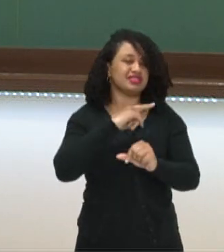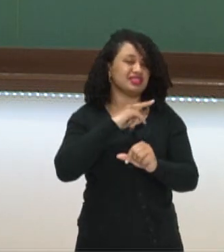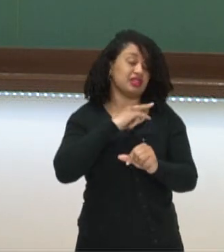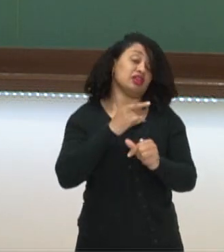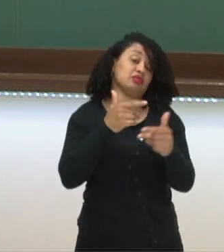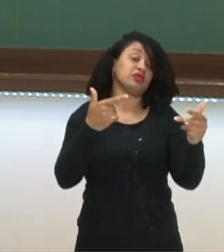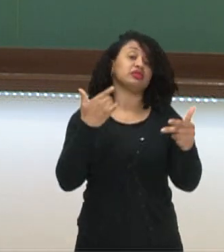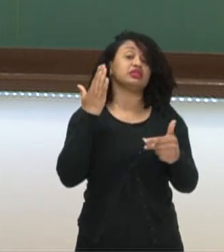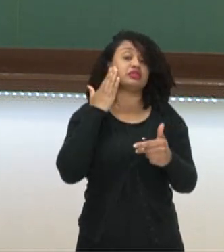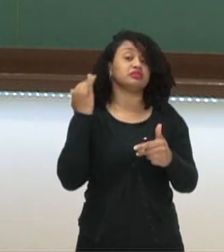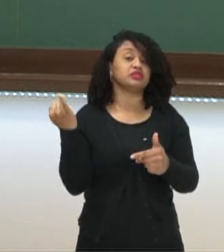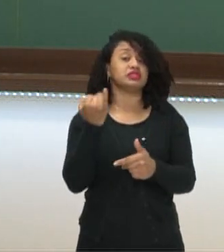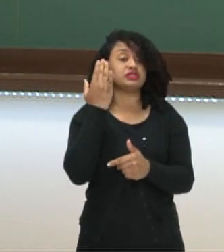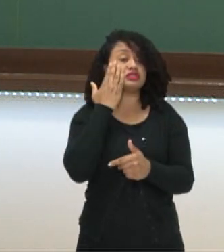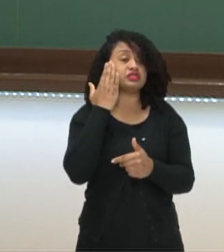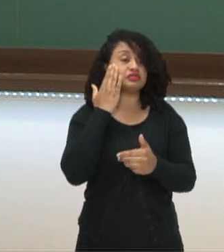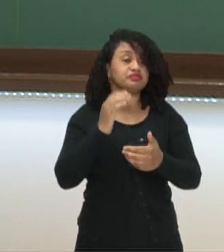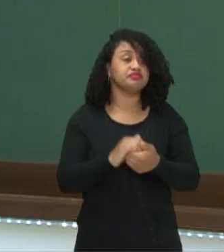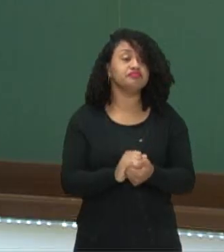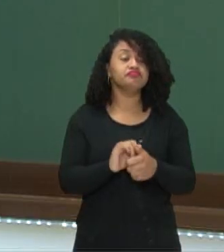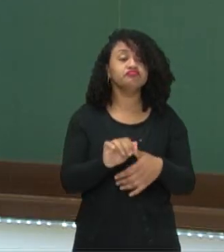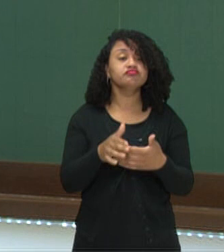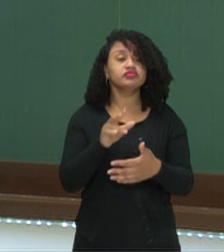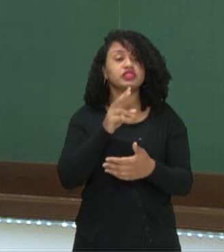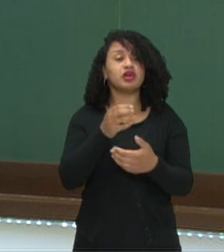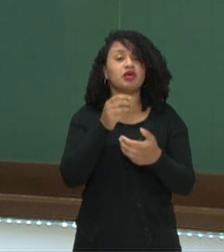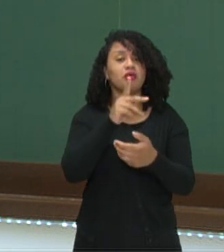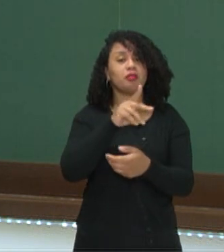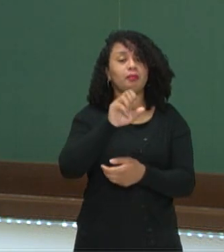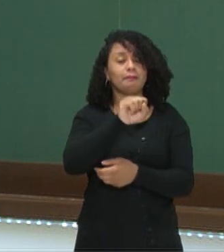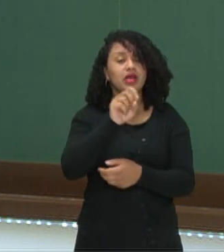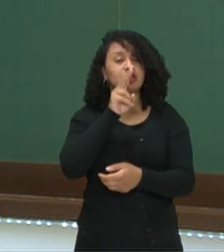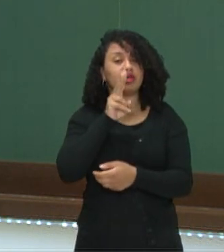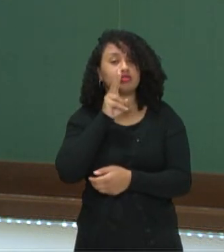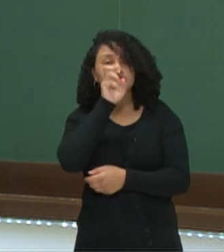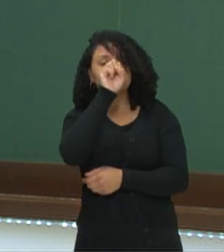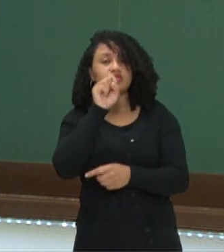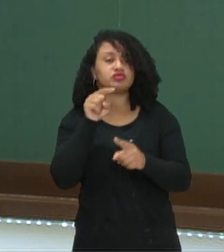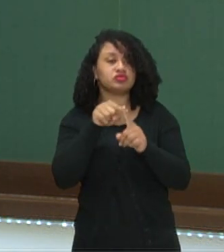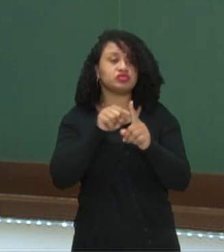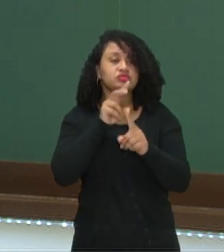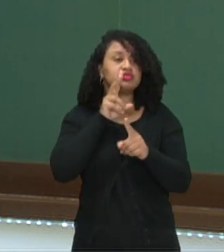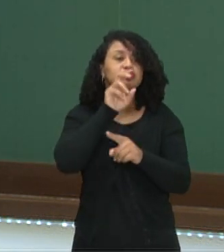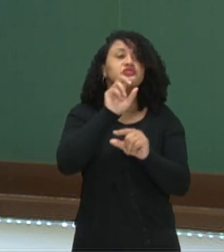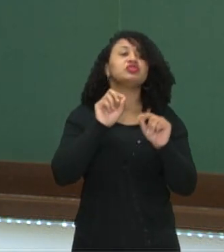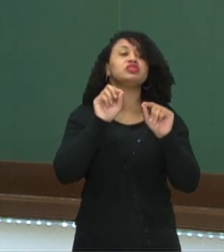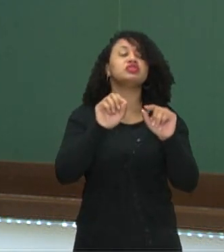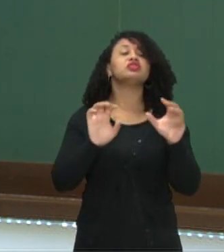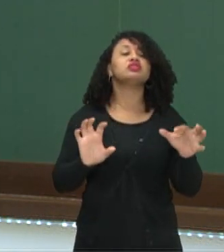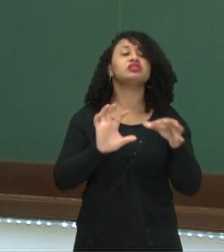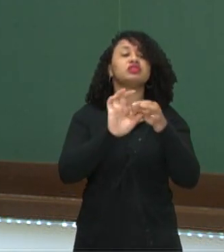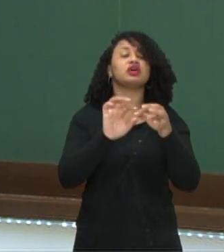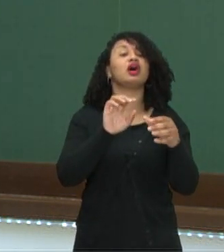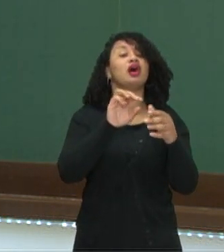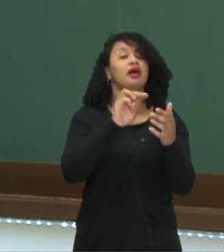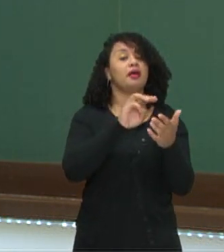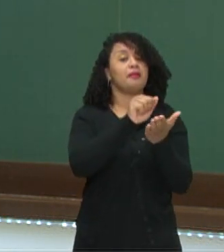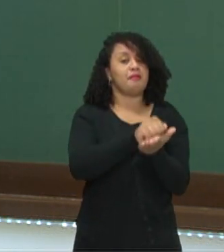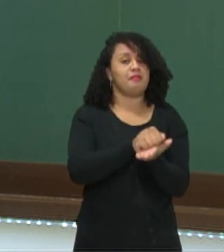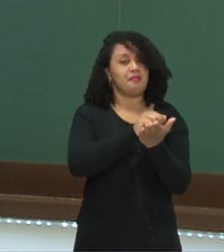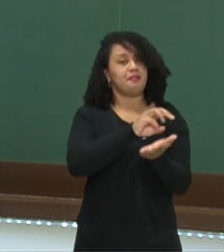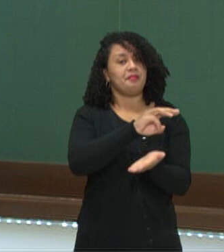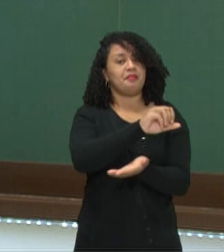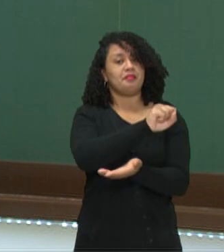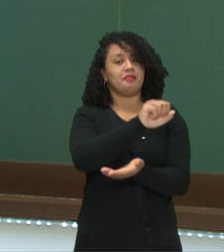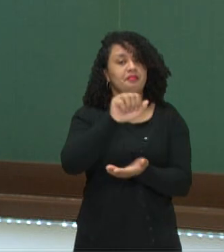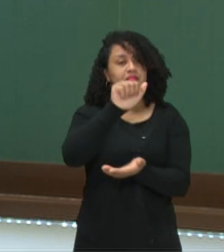gente salientar. Então nesse caso o peso é uma força, e essa força ela está vinculada realmente à massa, mas